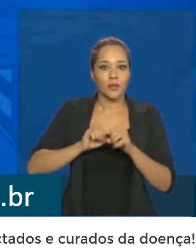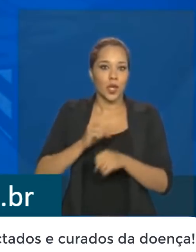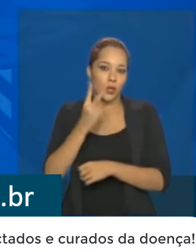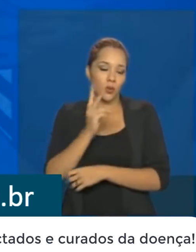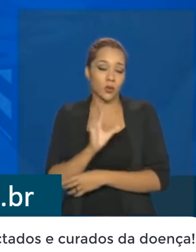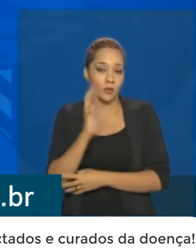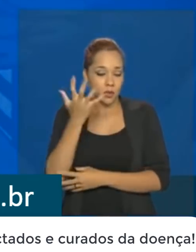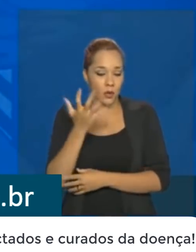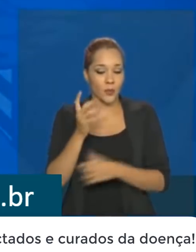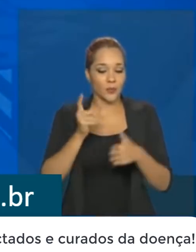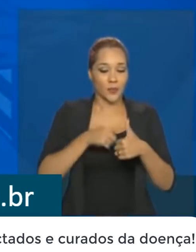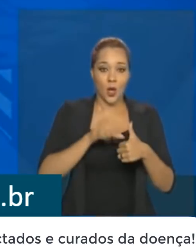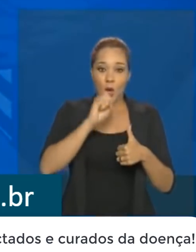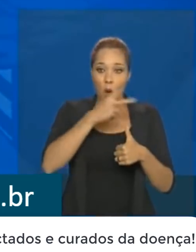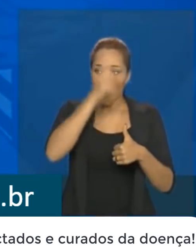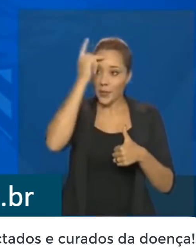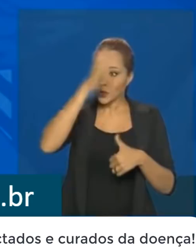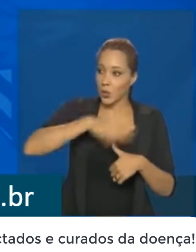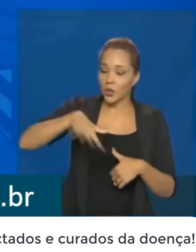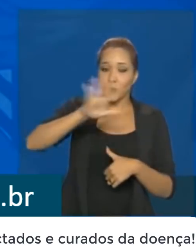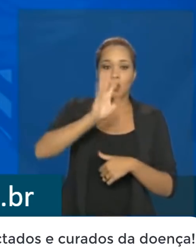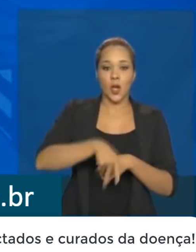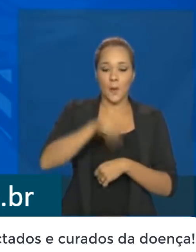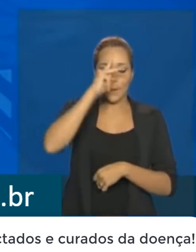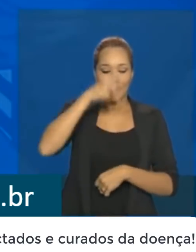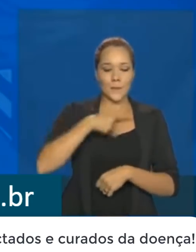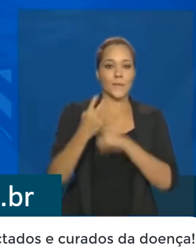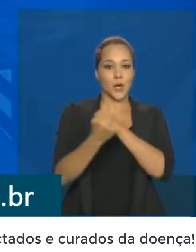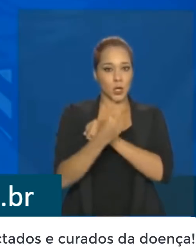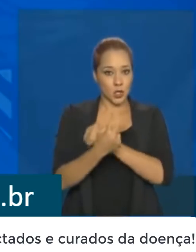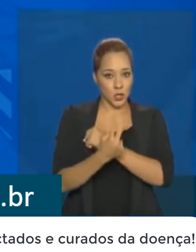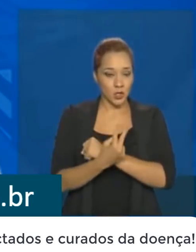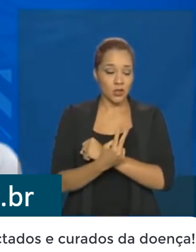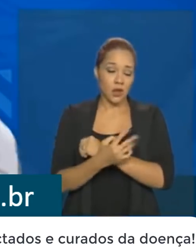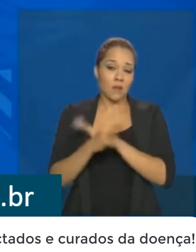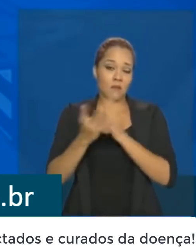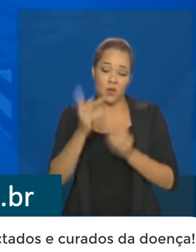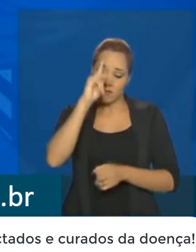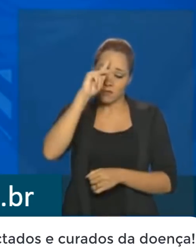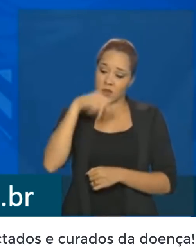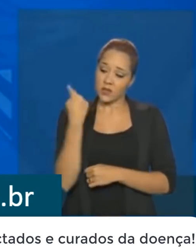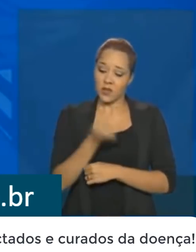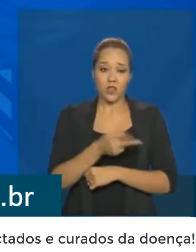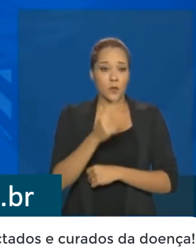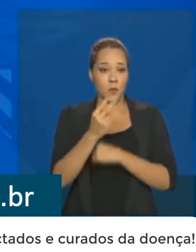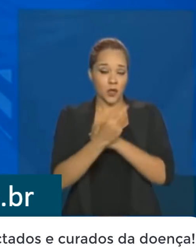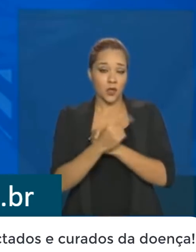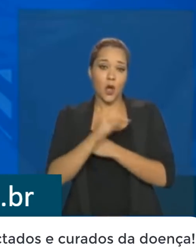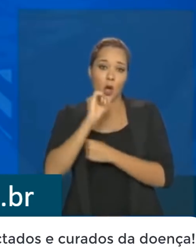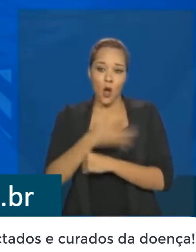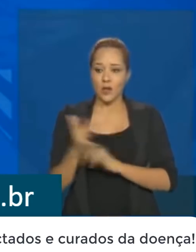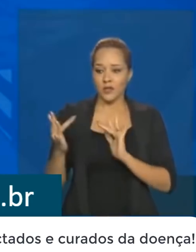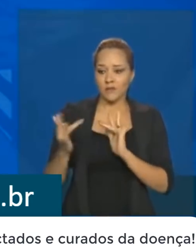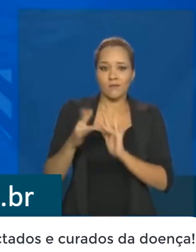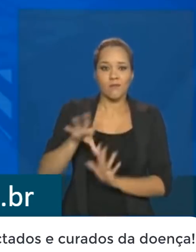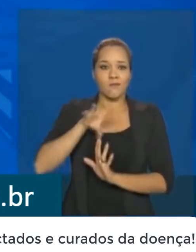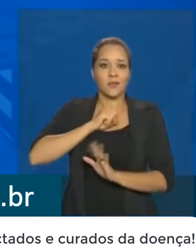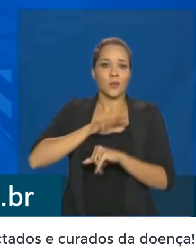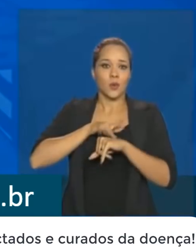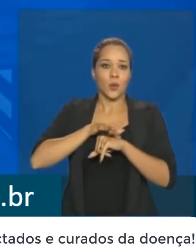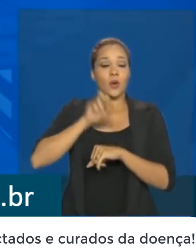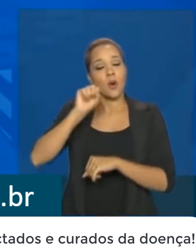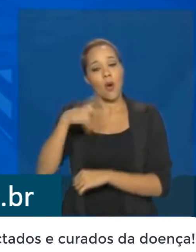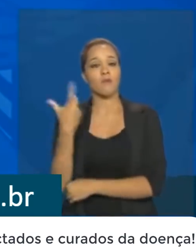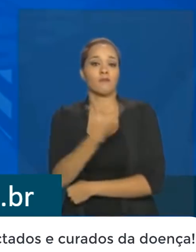situações. Quando todos nós estivermos imunizados, para nós estarmos imunizados, ou a gente tem contato com a doença, ou a gente tomou vacina.